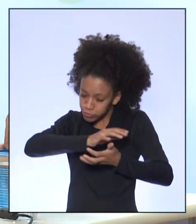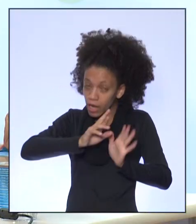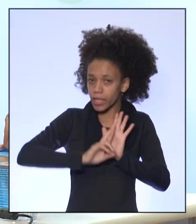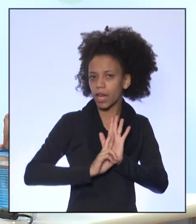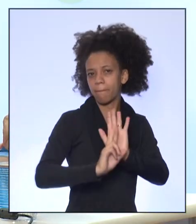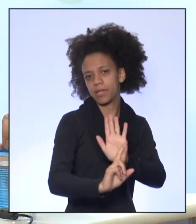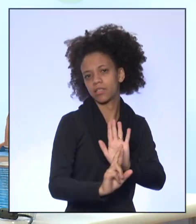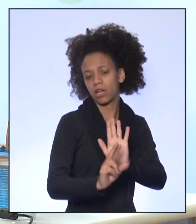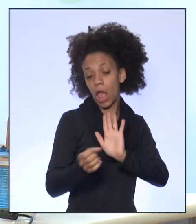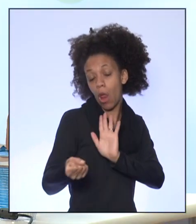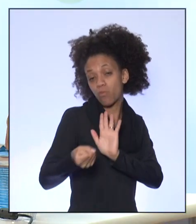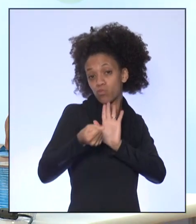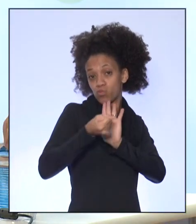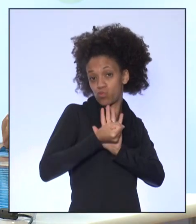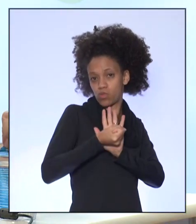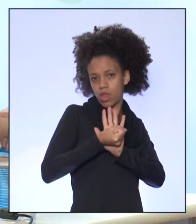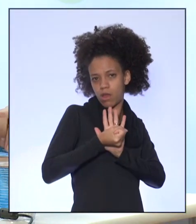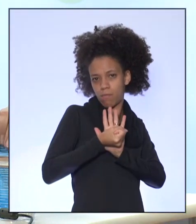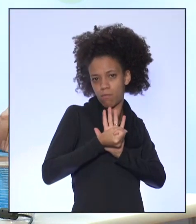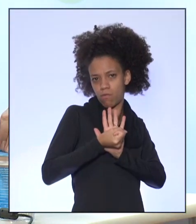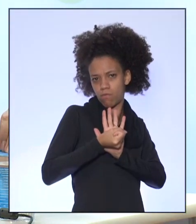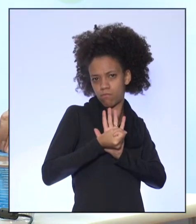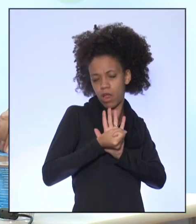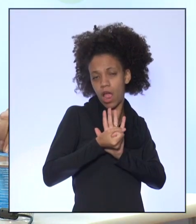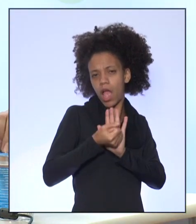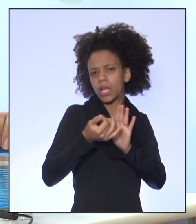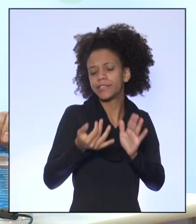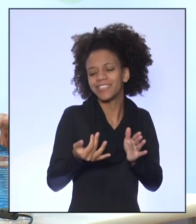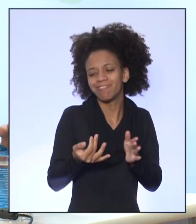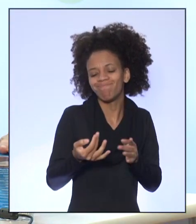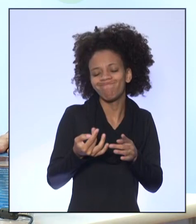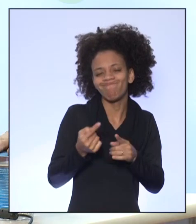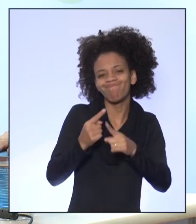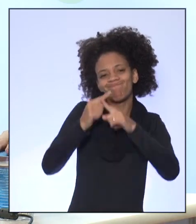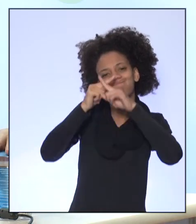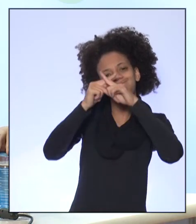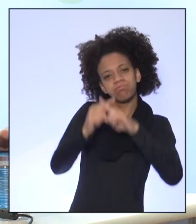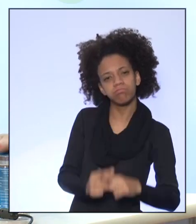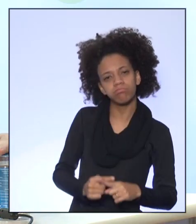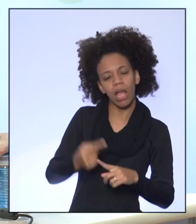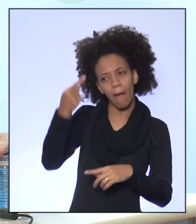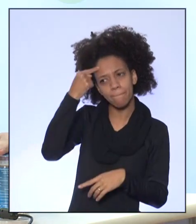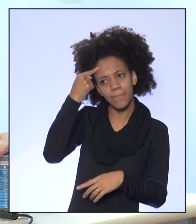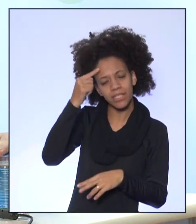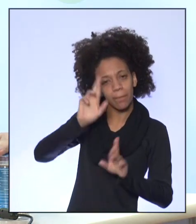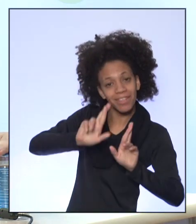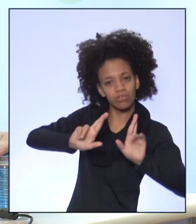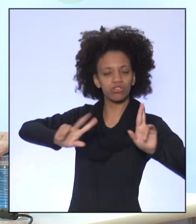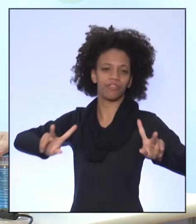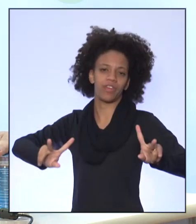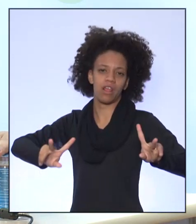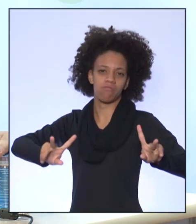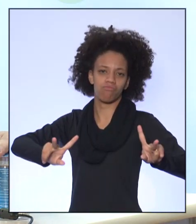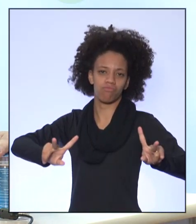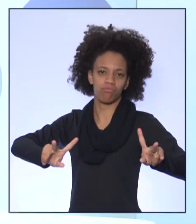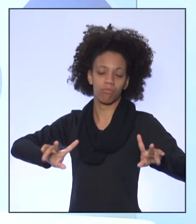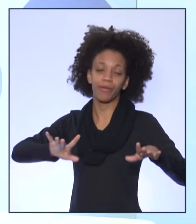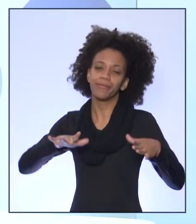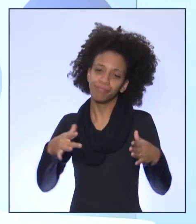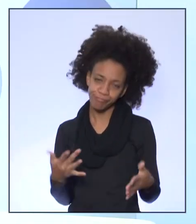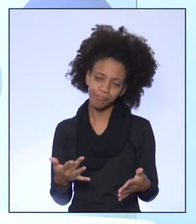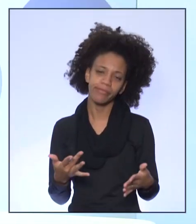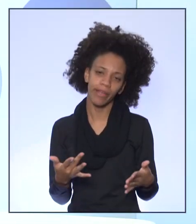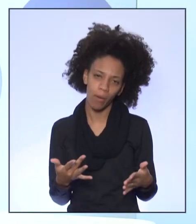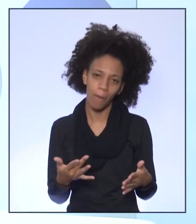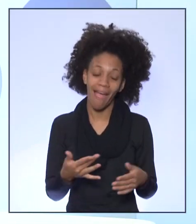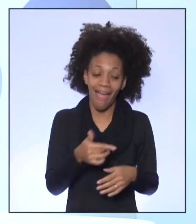quem ficava preso lá eram as pessoas contrárias ao pensamento do antigo regime. Perfeitamente. Lá estavam os inimigos do rei.